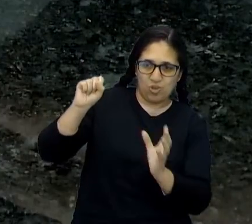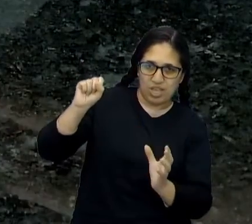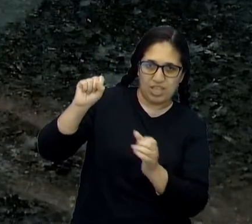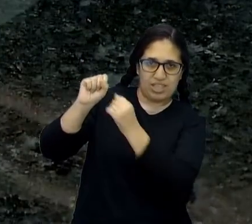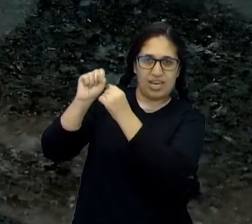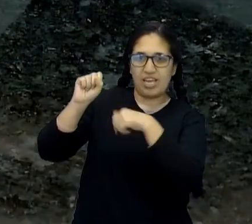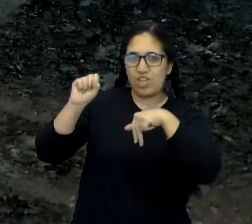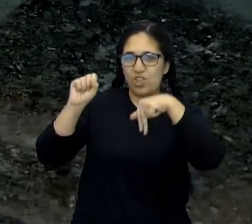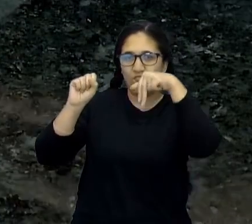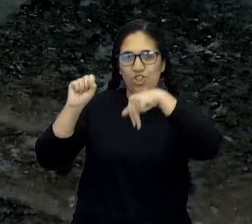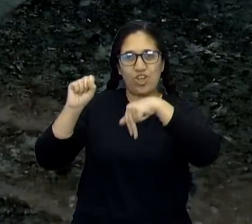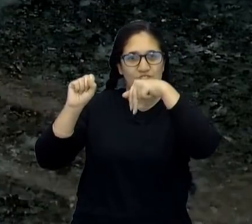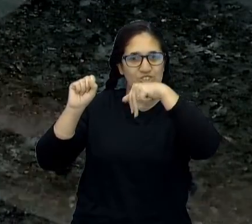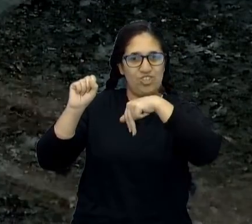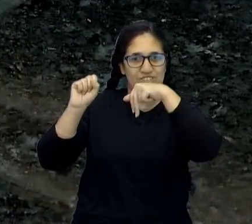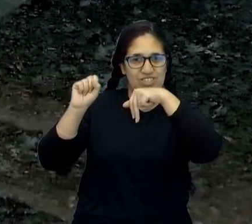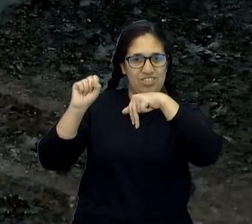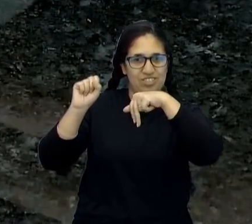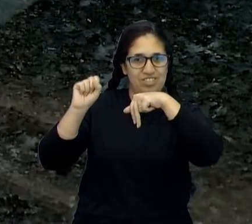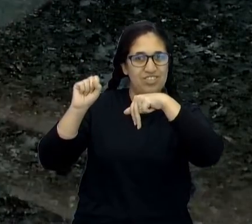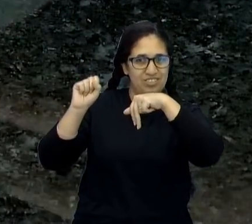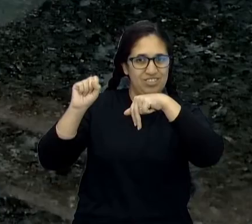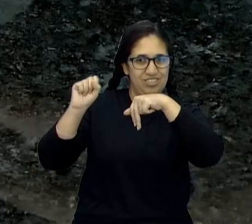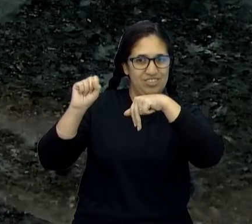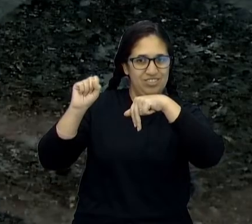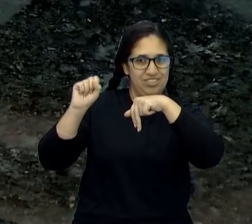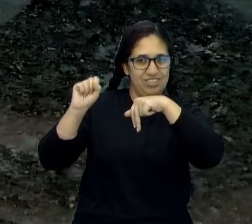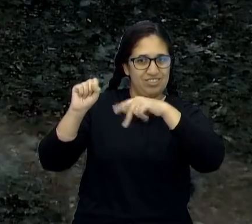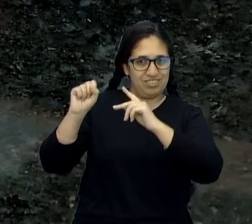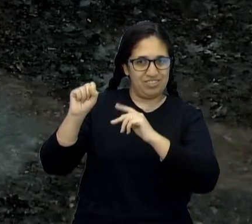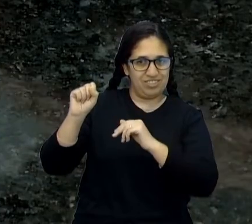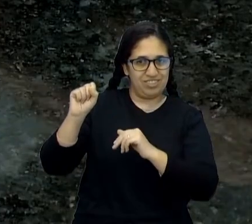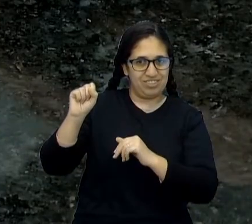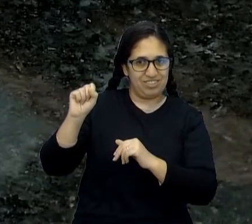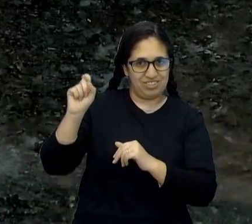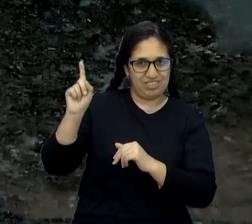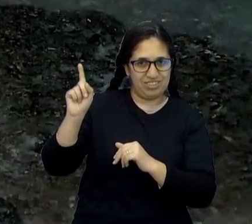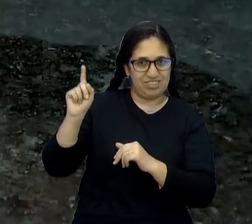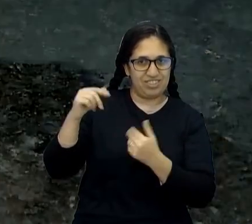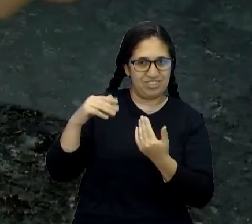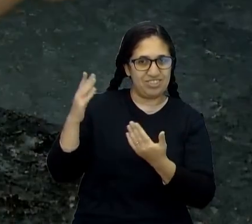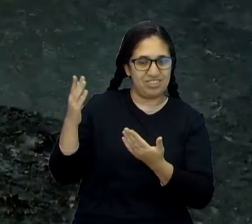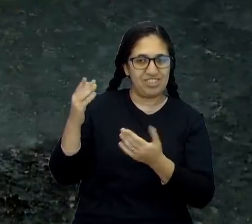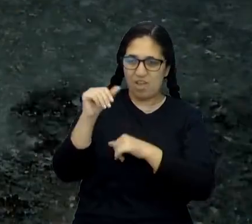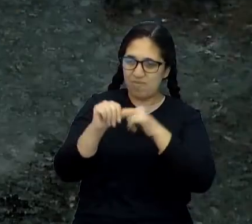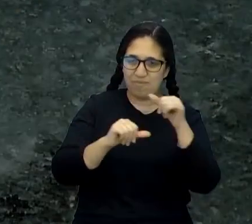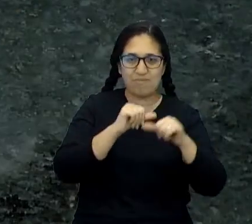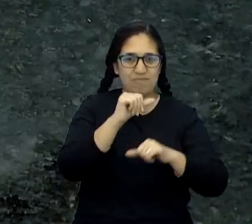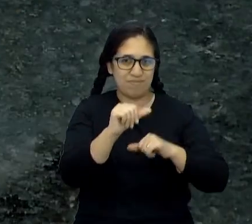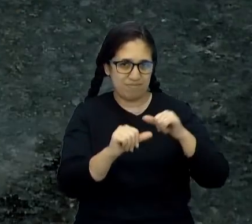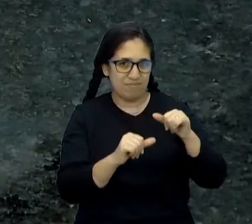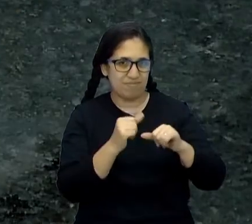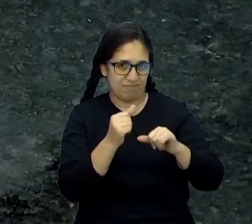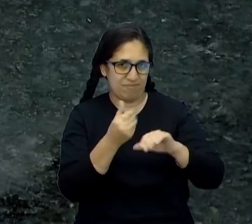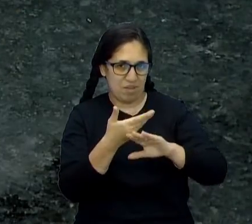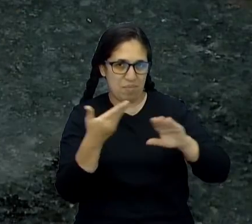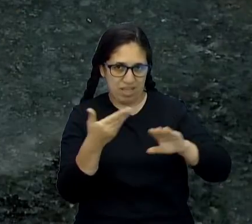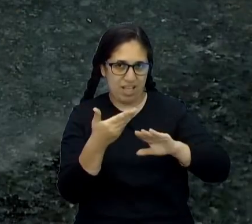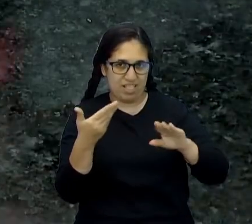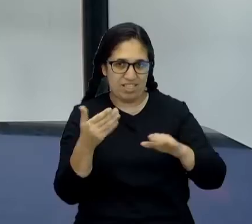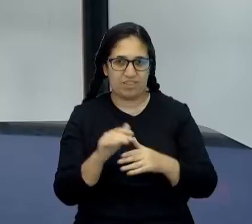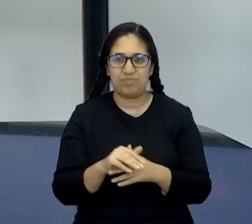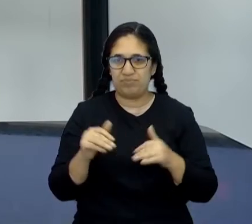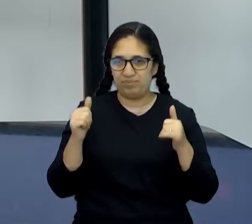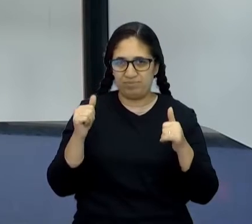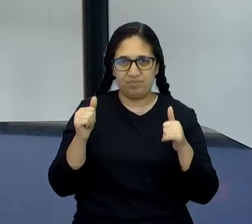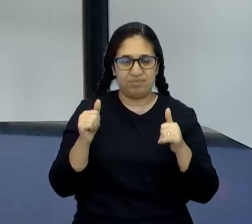está vindo para cá, quer dizer que esta parte do ímã é o sul, porque o sul atrai o norte e repele o sul, tá bom?